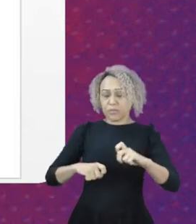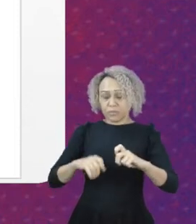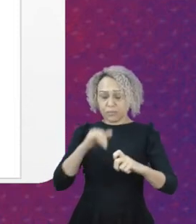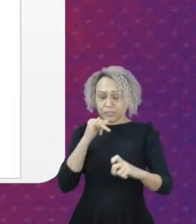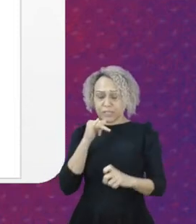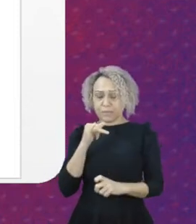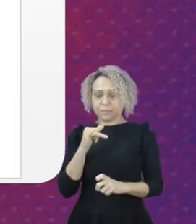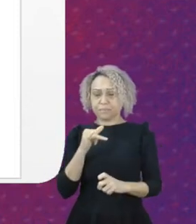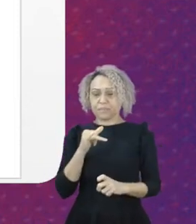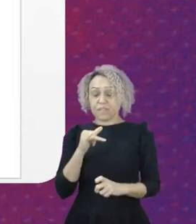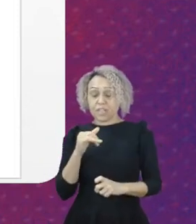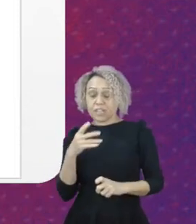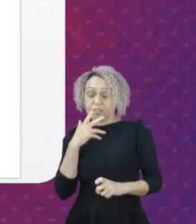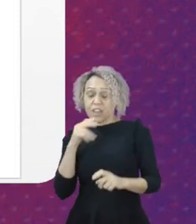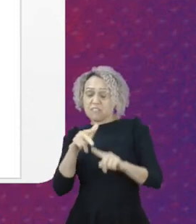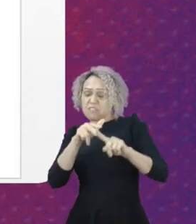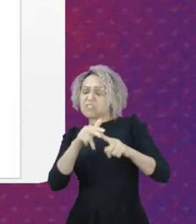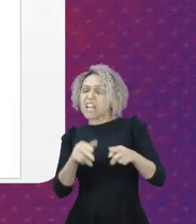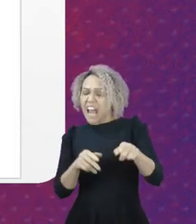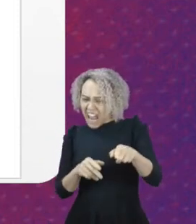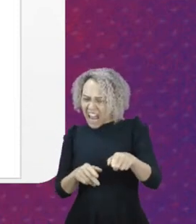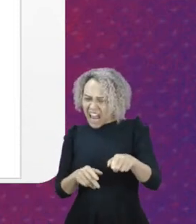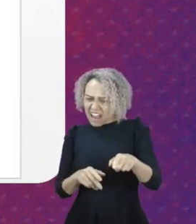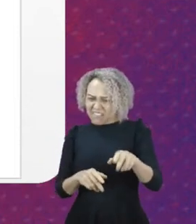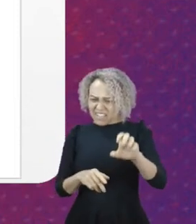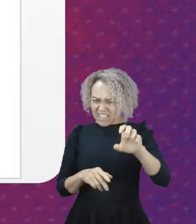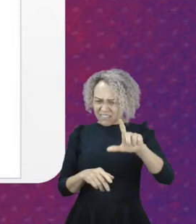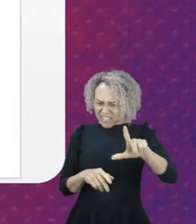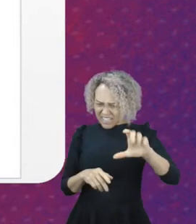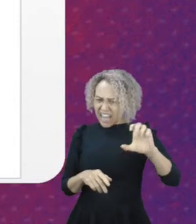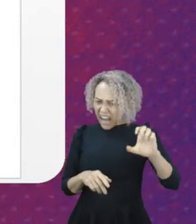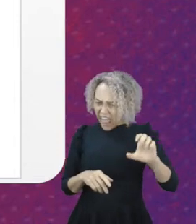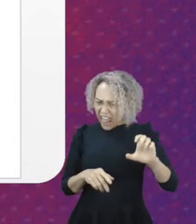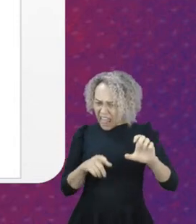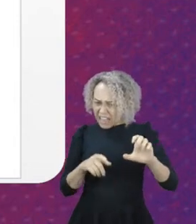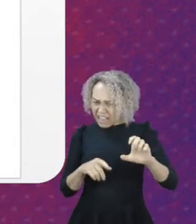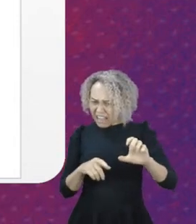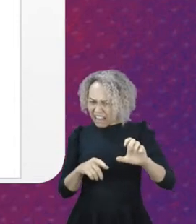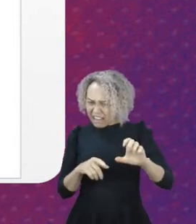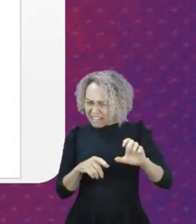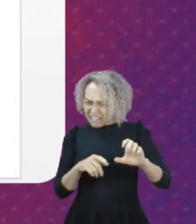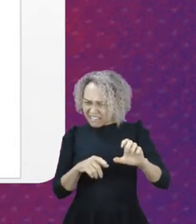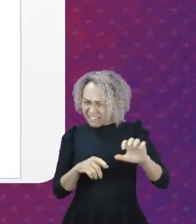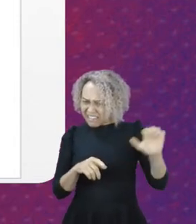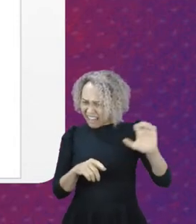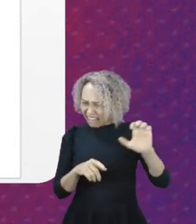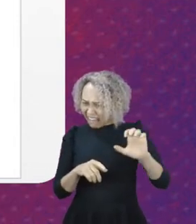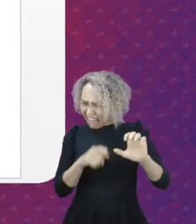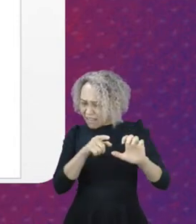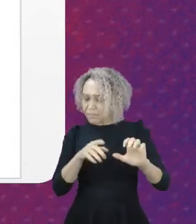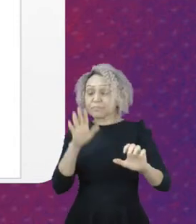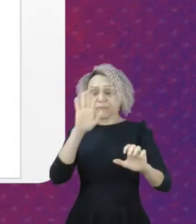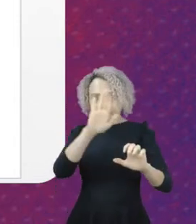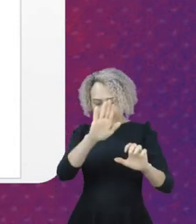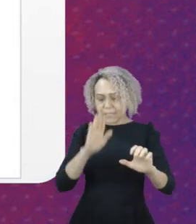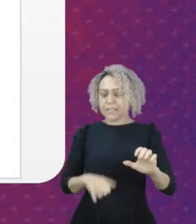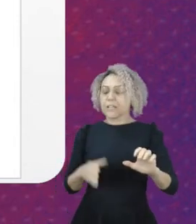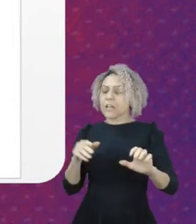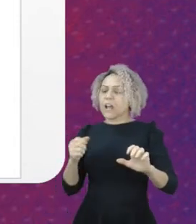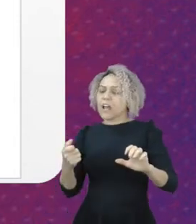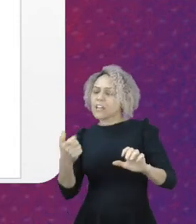lésbicas ou bissexuais, e eles acontecem para que se estabeleça, né, se imponha